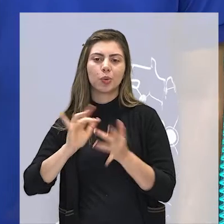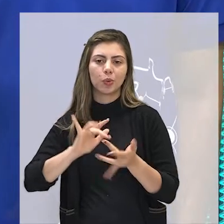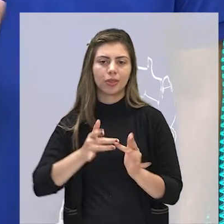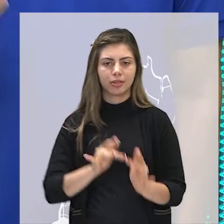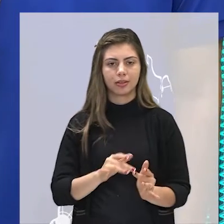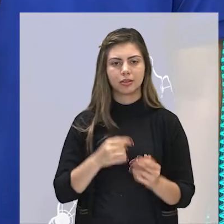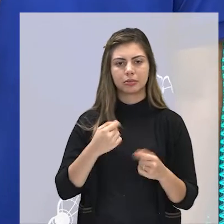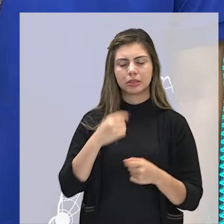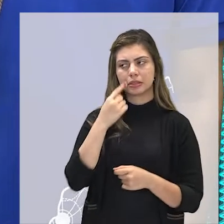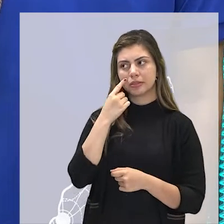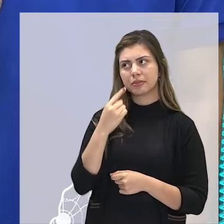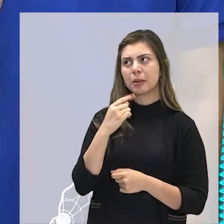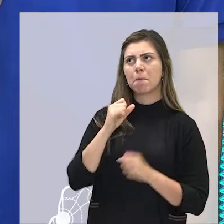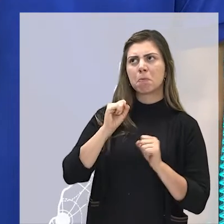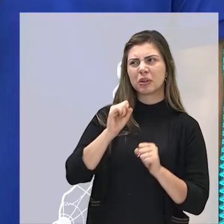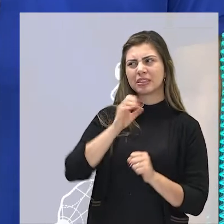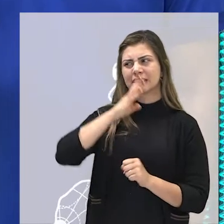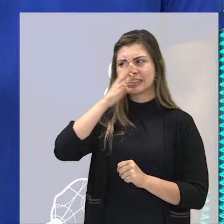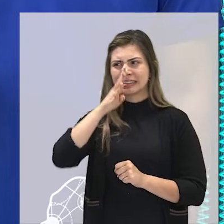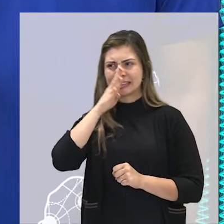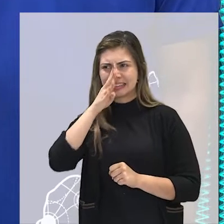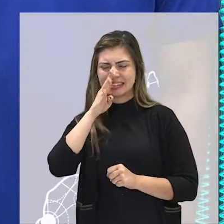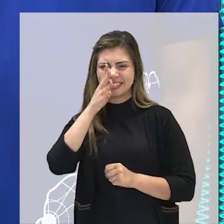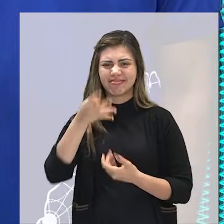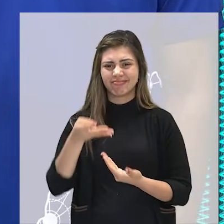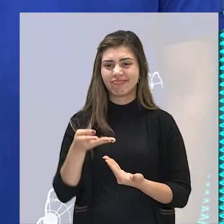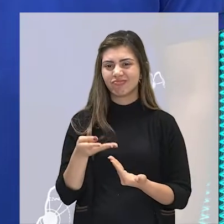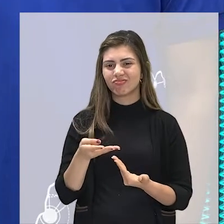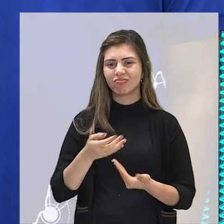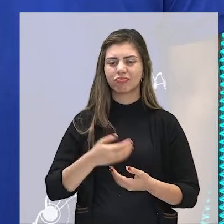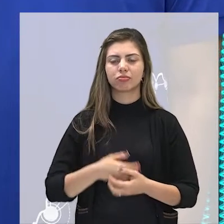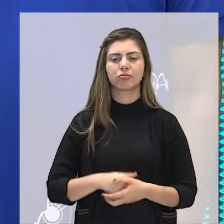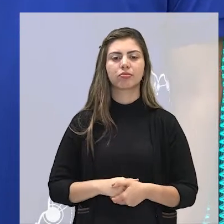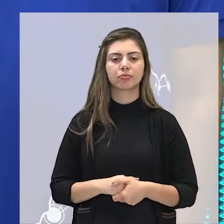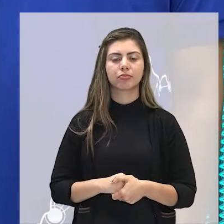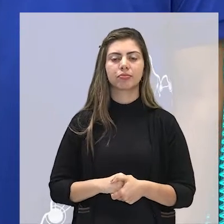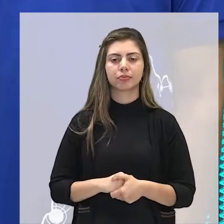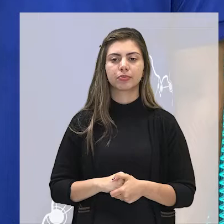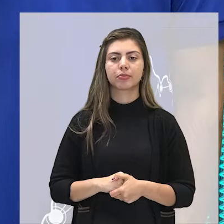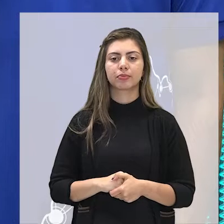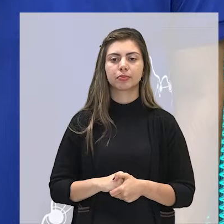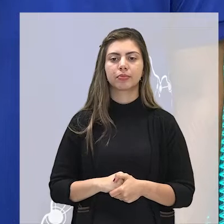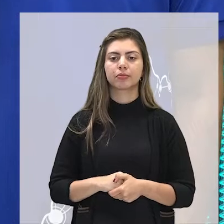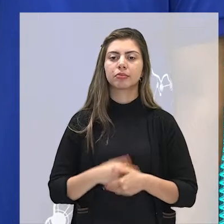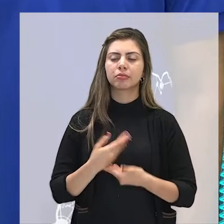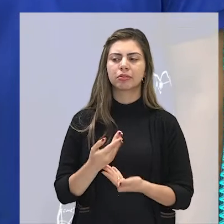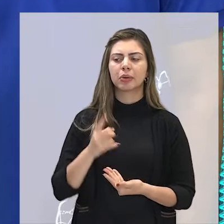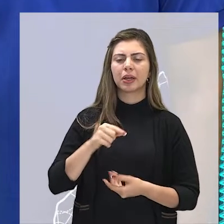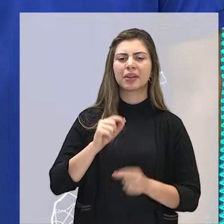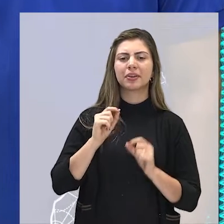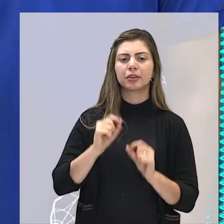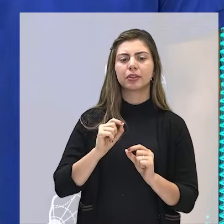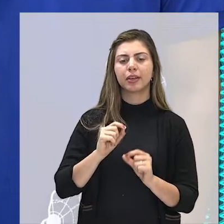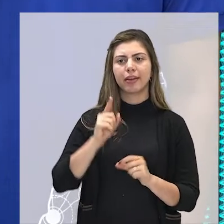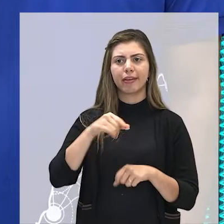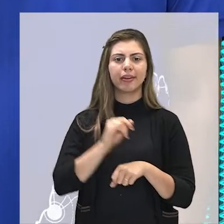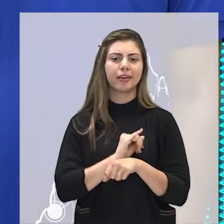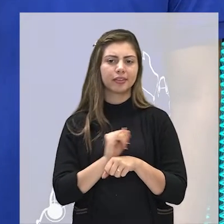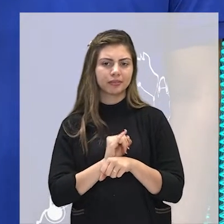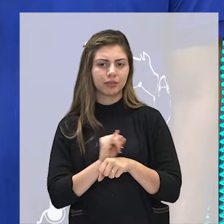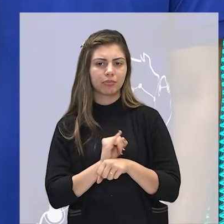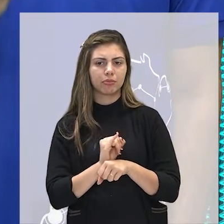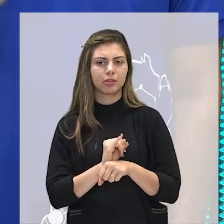mais agressivo, um pouco mais mal educado, vamos assim dizer. E, além do mais, é mais informal, tá?